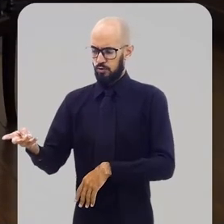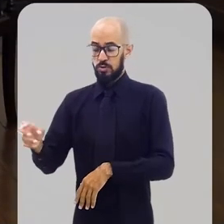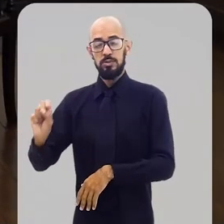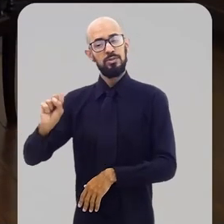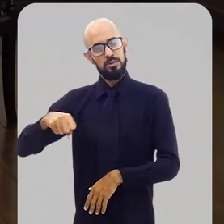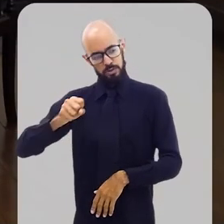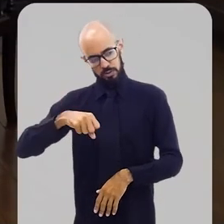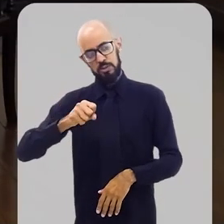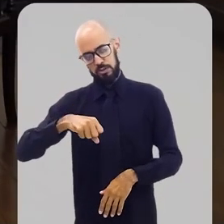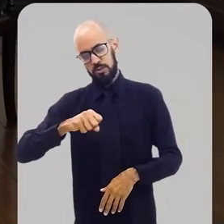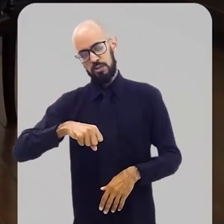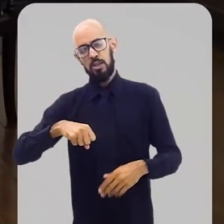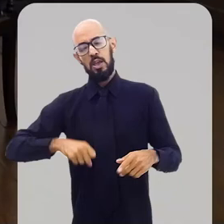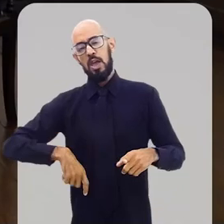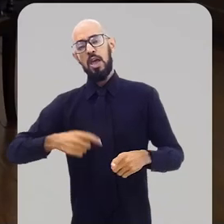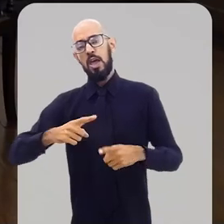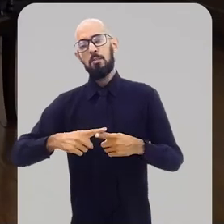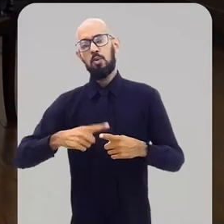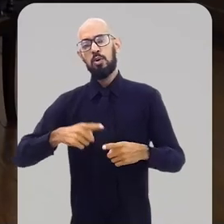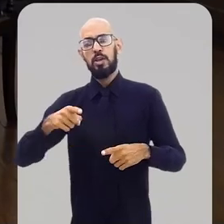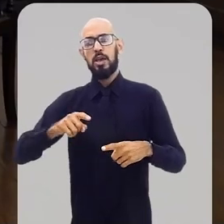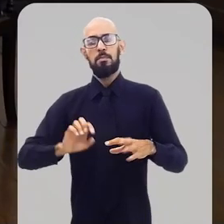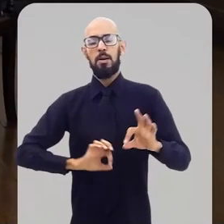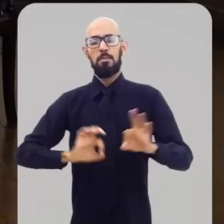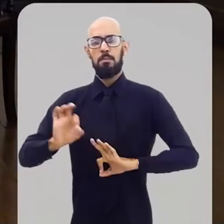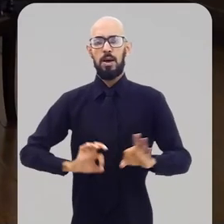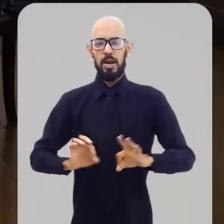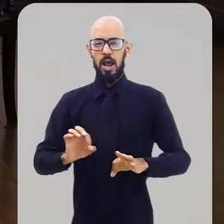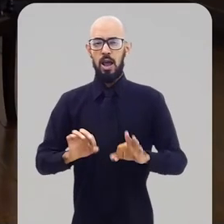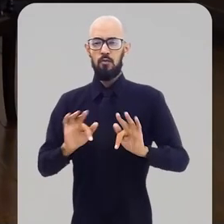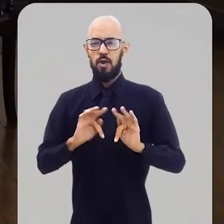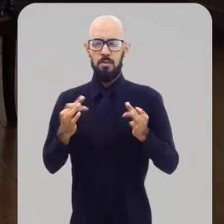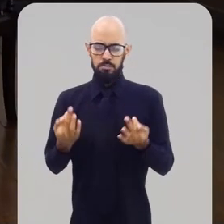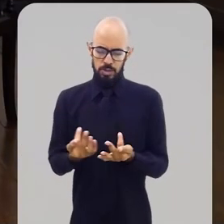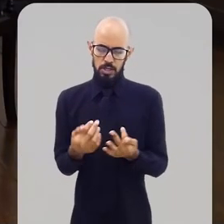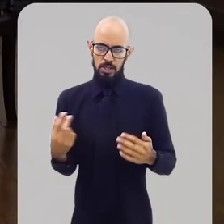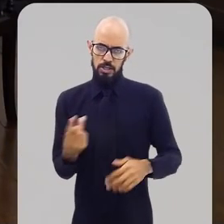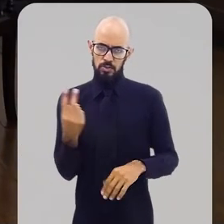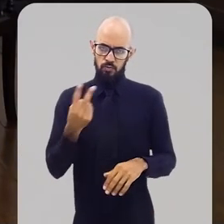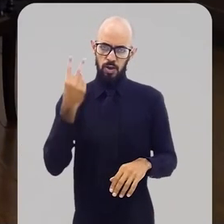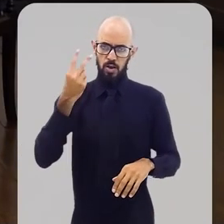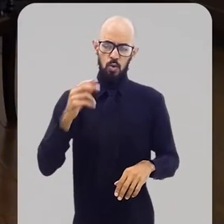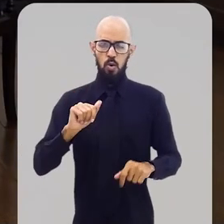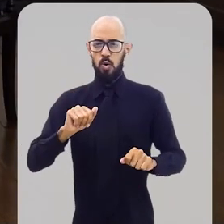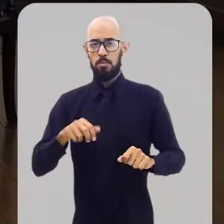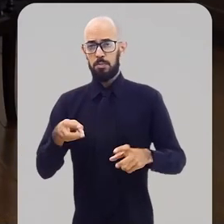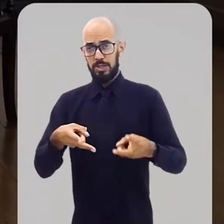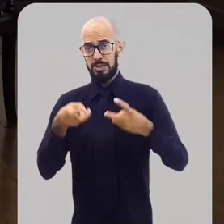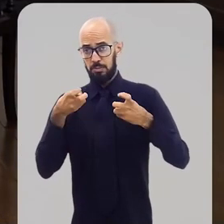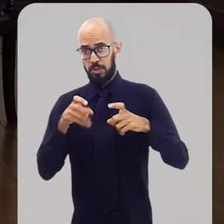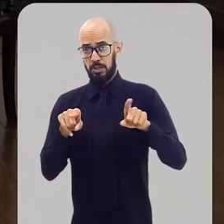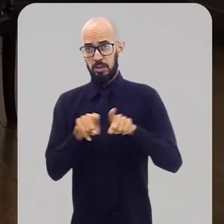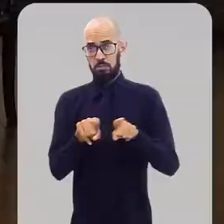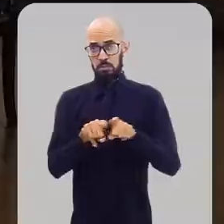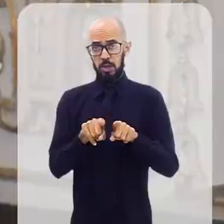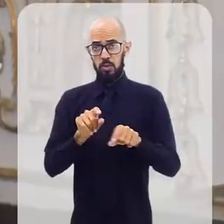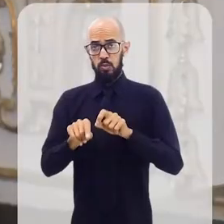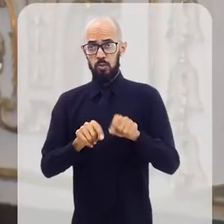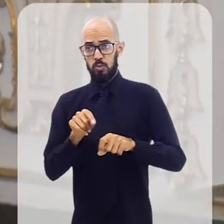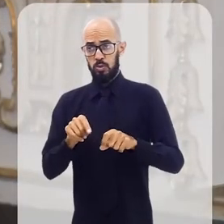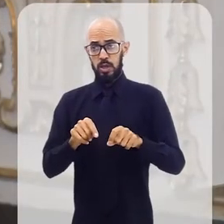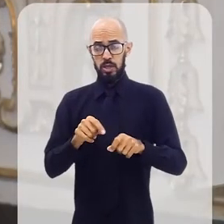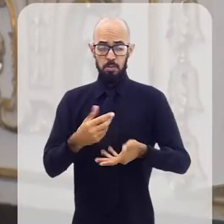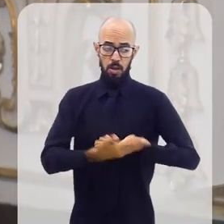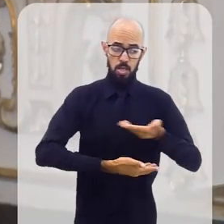visão essa preparação é o olhar a família essa valorização da família de perceber que